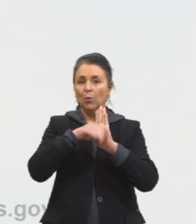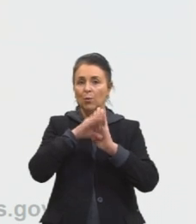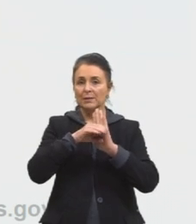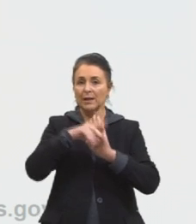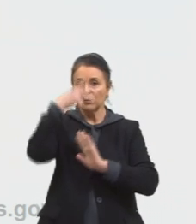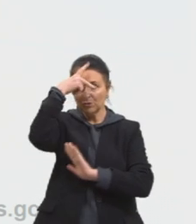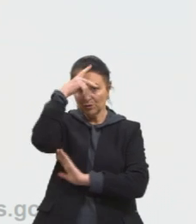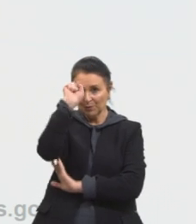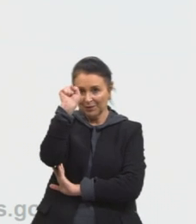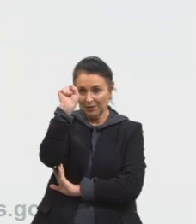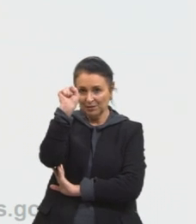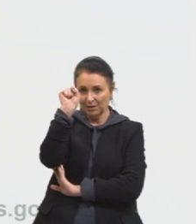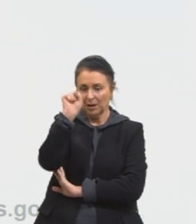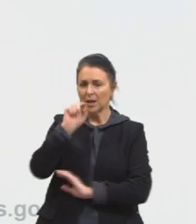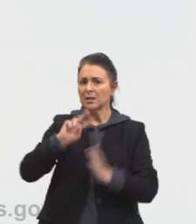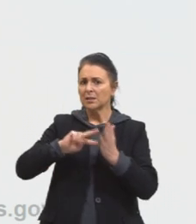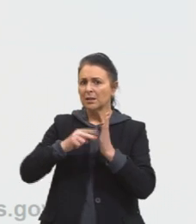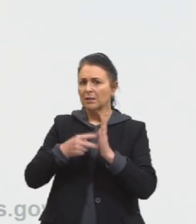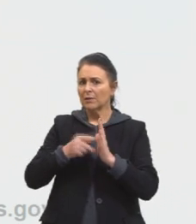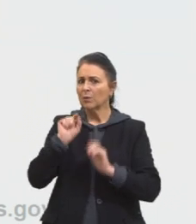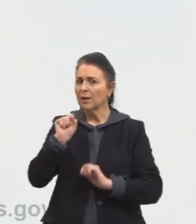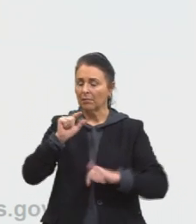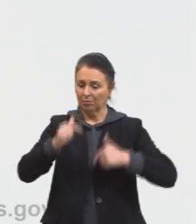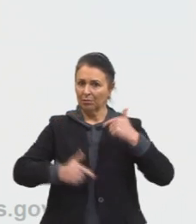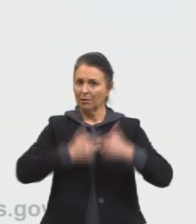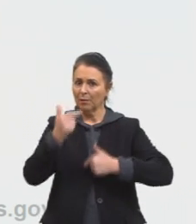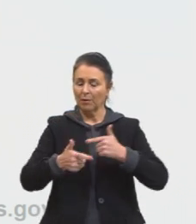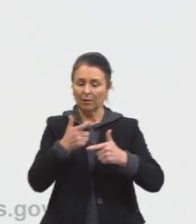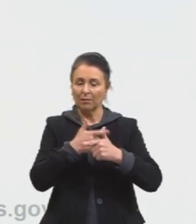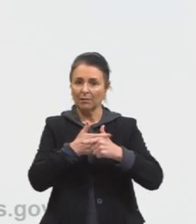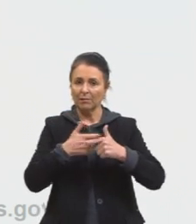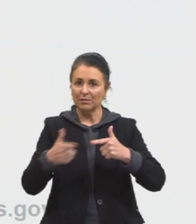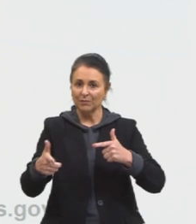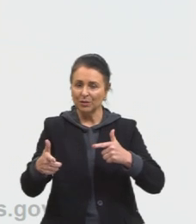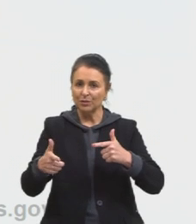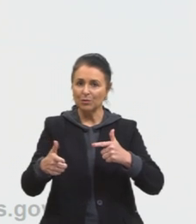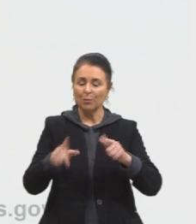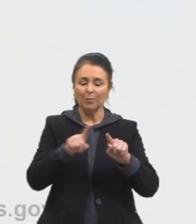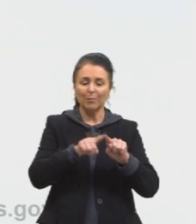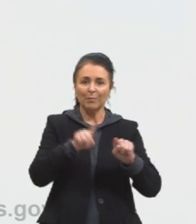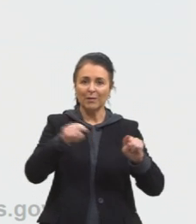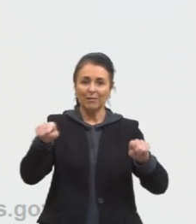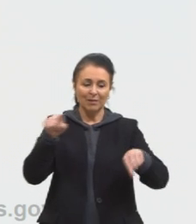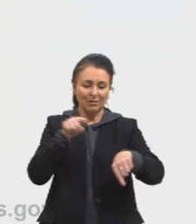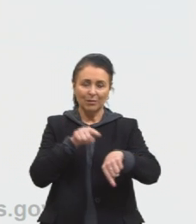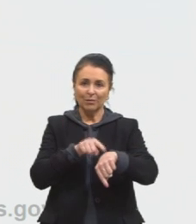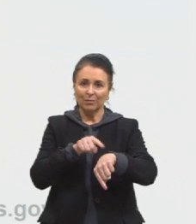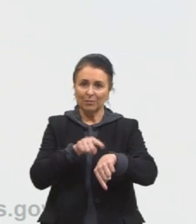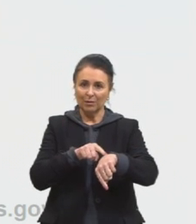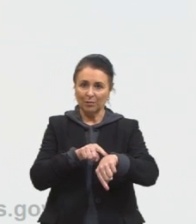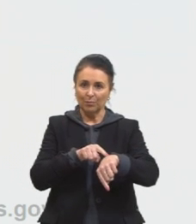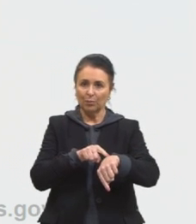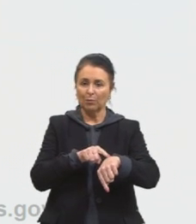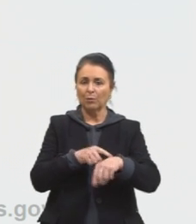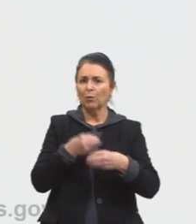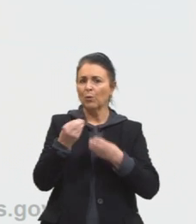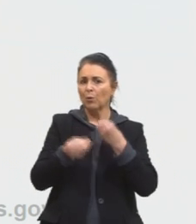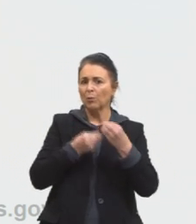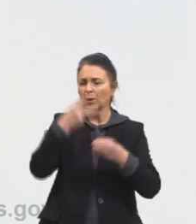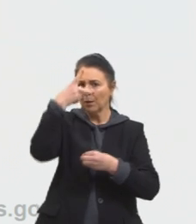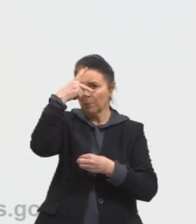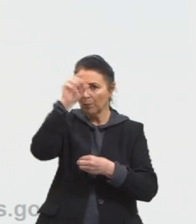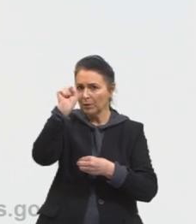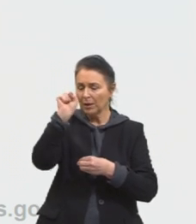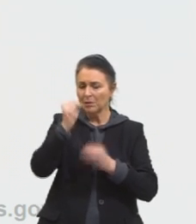de potência potência é trabalho dividido pela variação do tempo a gente já vai ver como que a potência